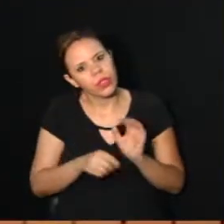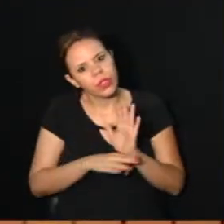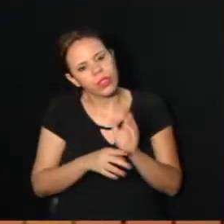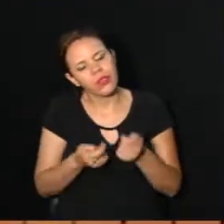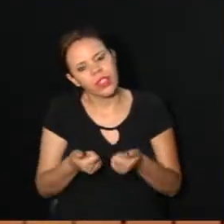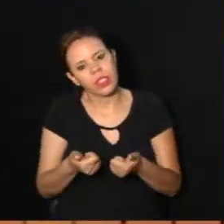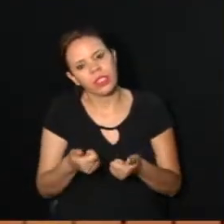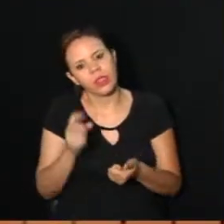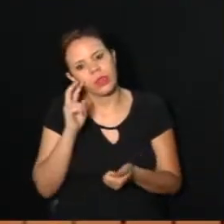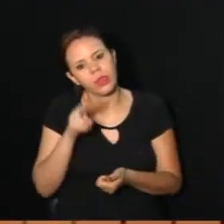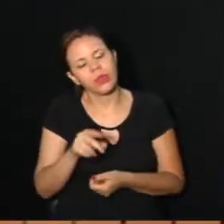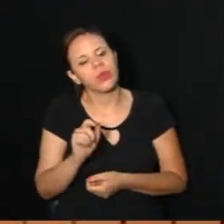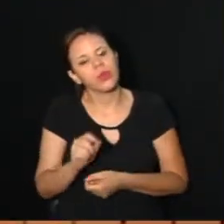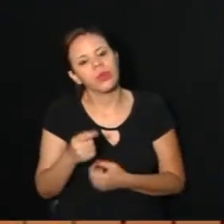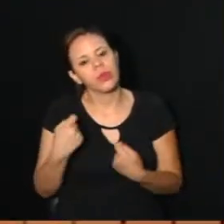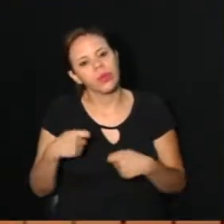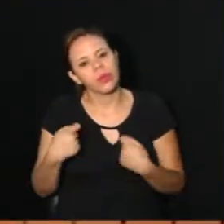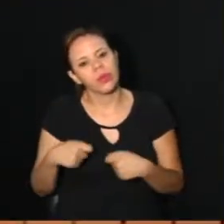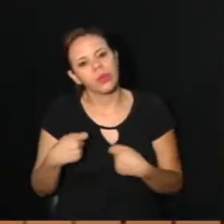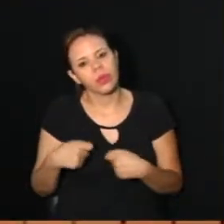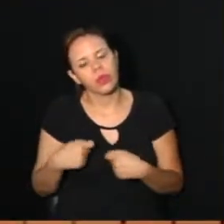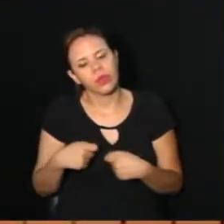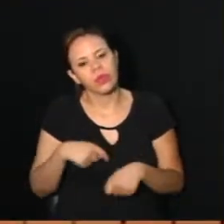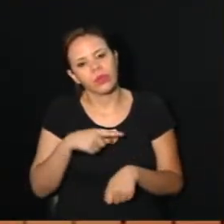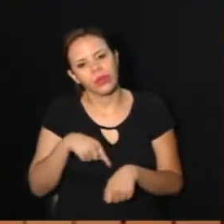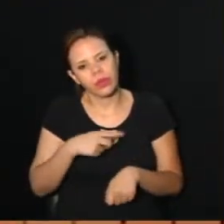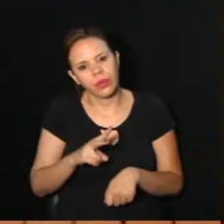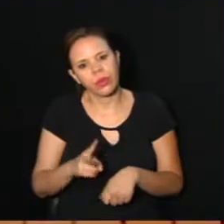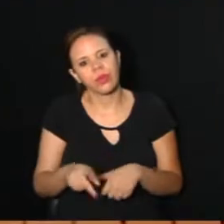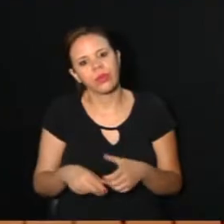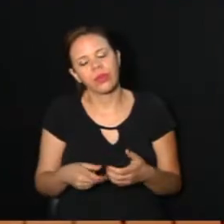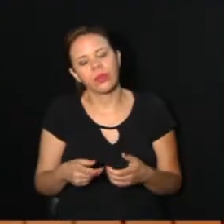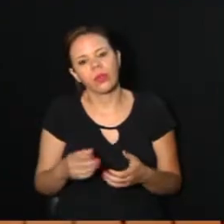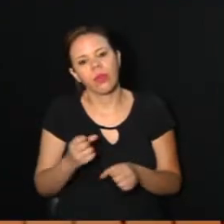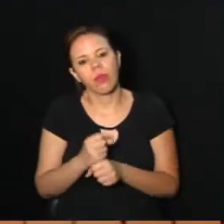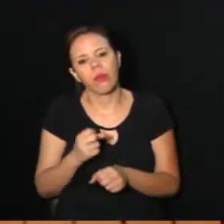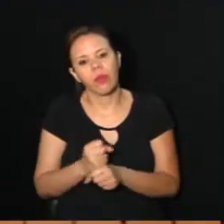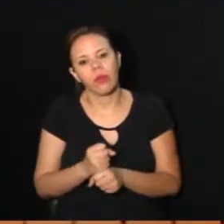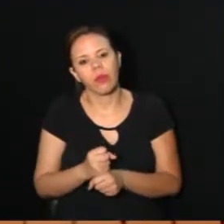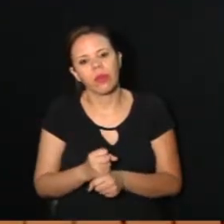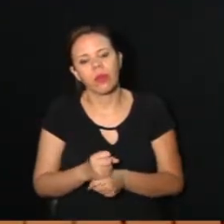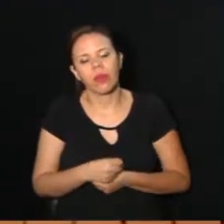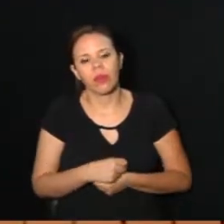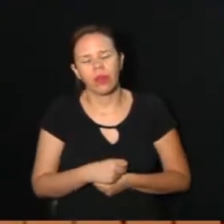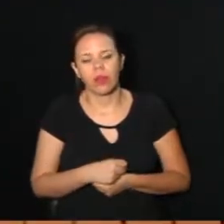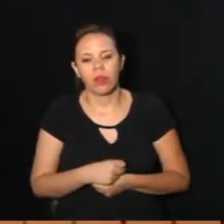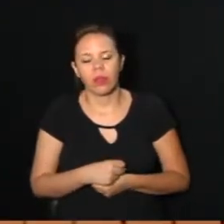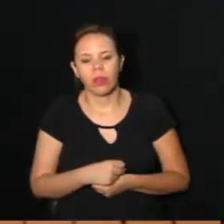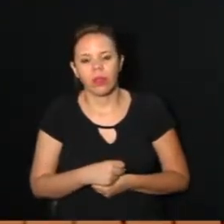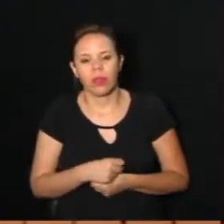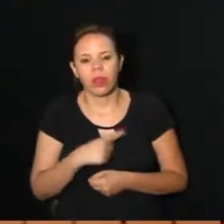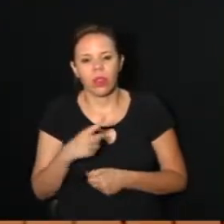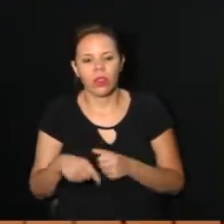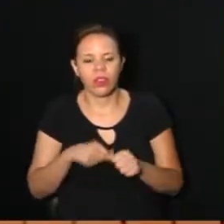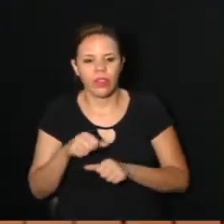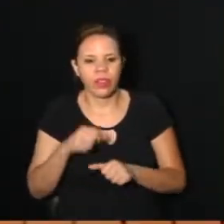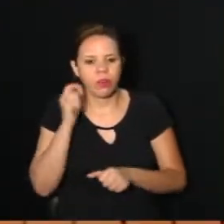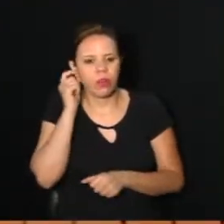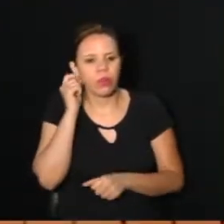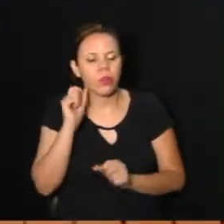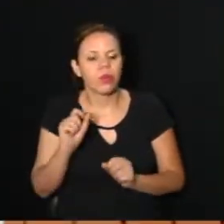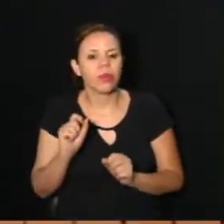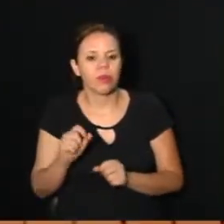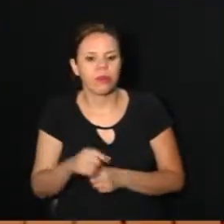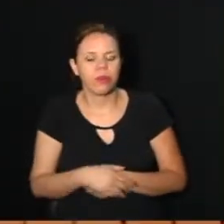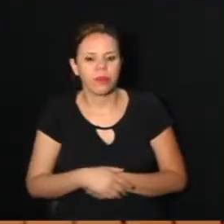viu a necessidade de toda hora alguém vai abrir um ponto. Onde que eu posso abrir meu ponto? Então, nós invertemos, Dr. Laerte, vai ser